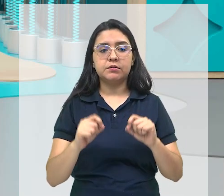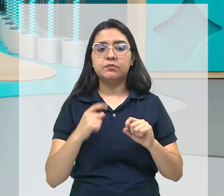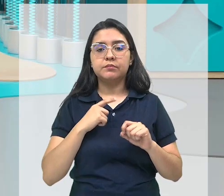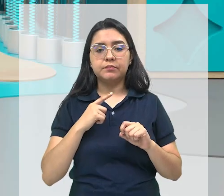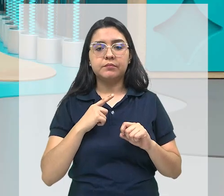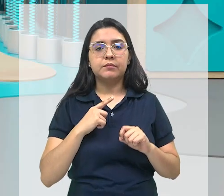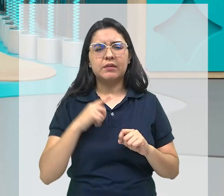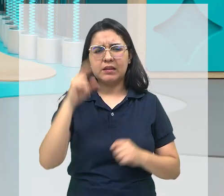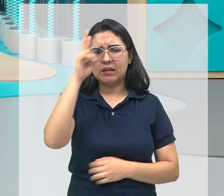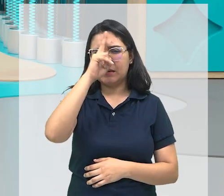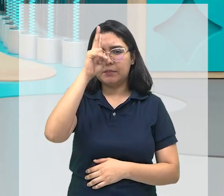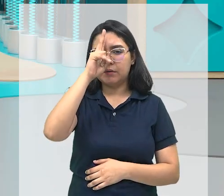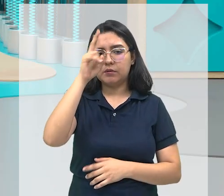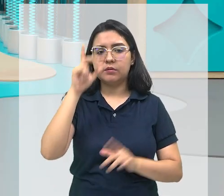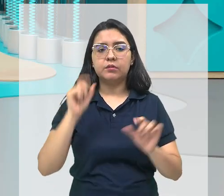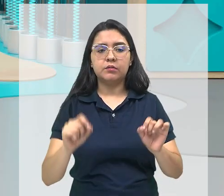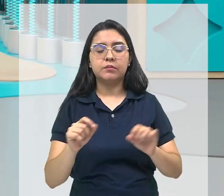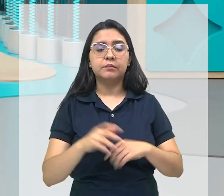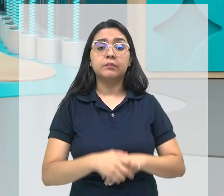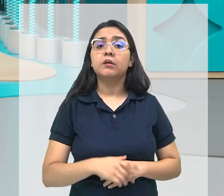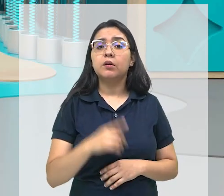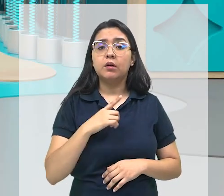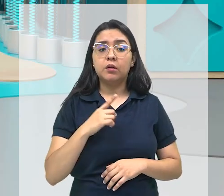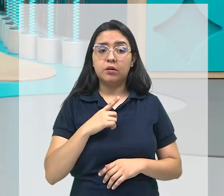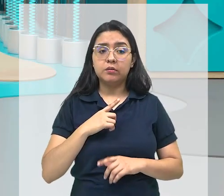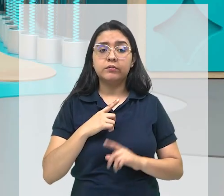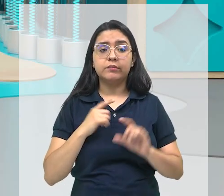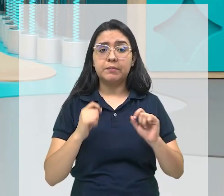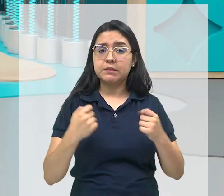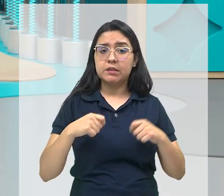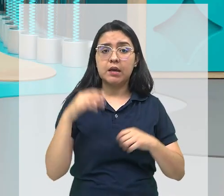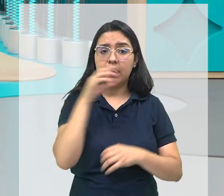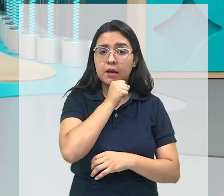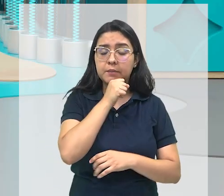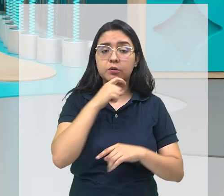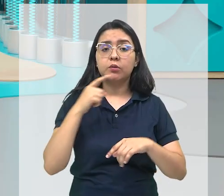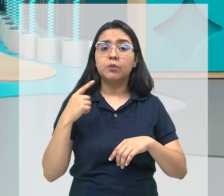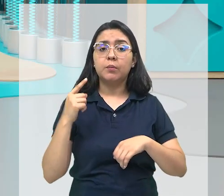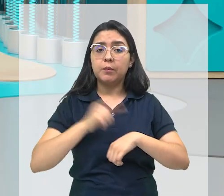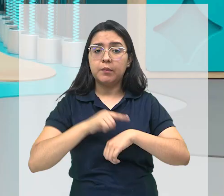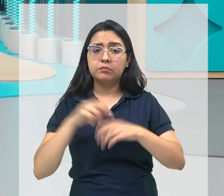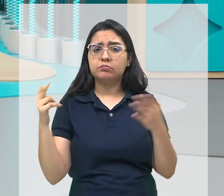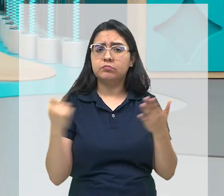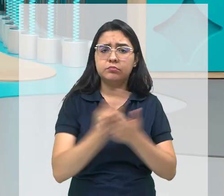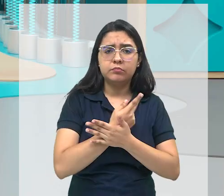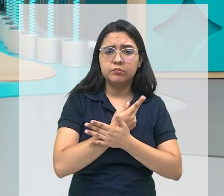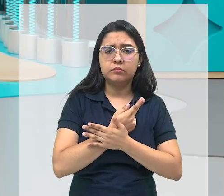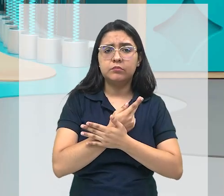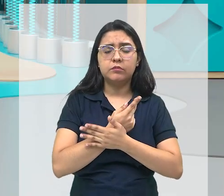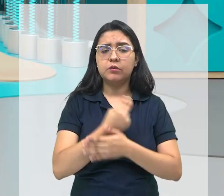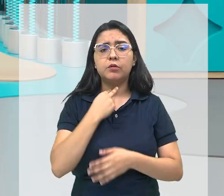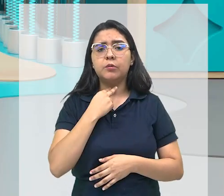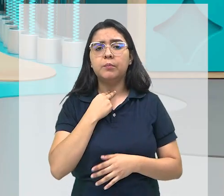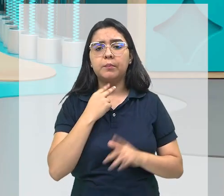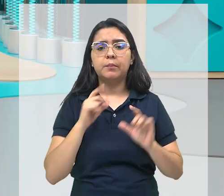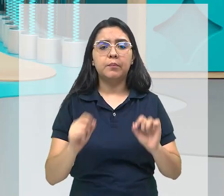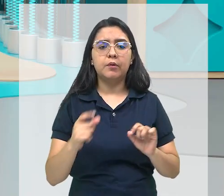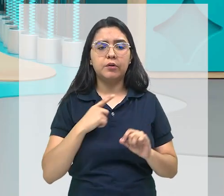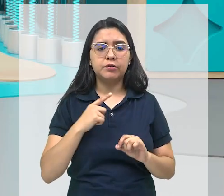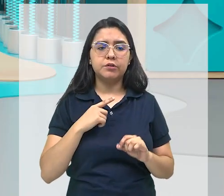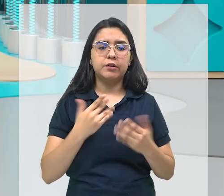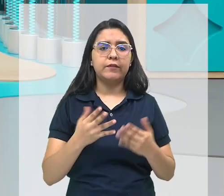conjunto. Lembrem-se que o tempo urge. No momento ali do acidente, você não pode se dar o luxo do